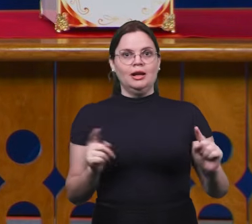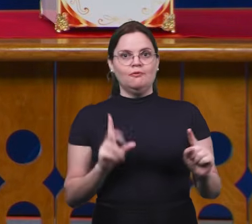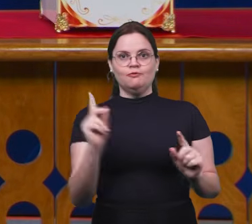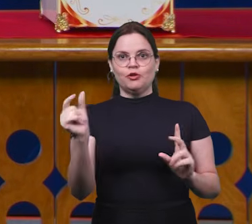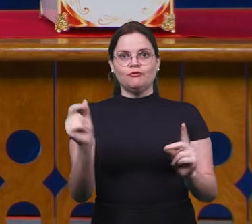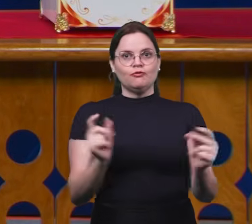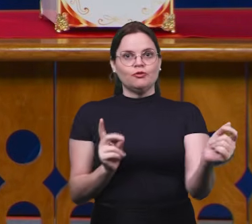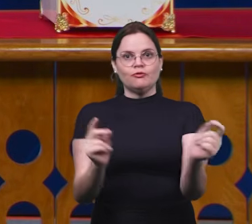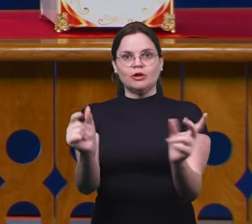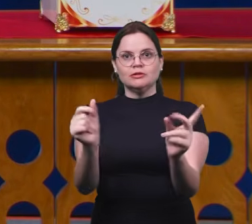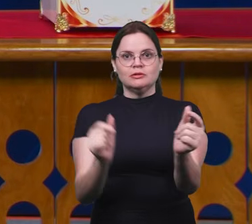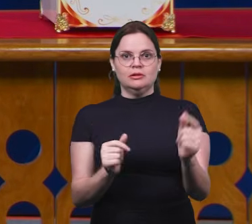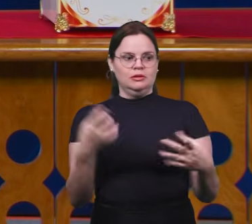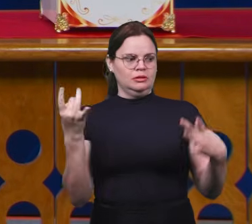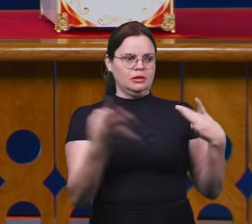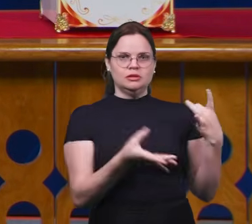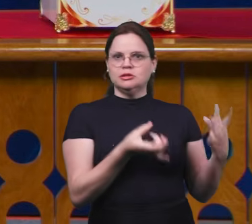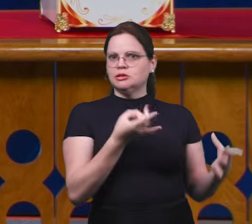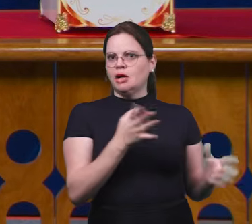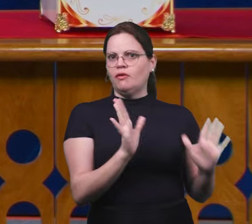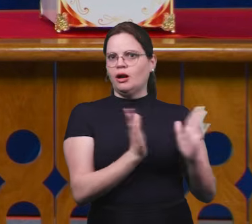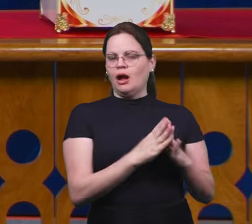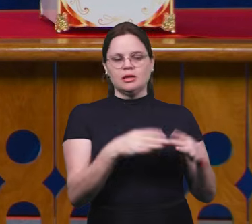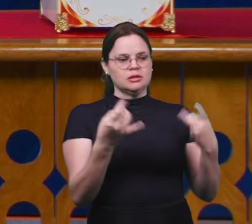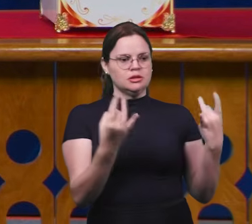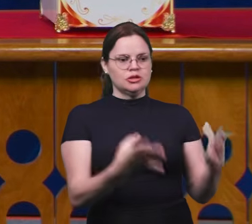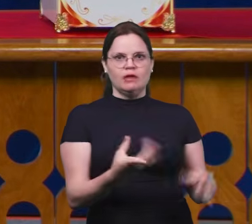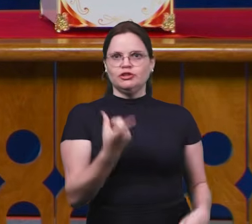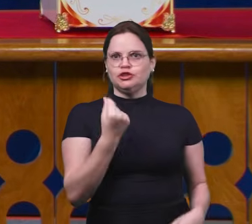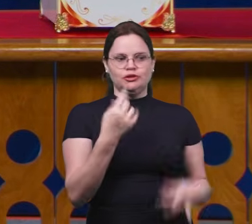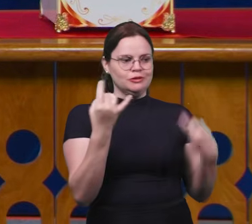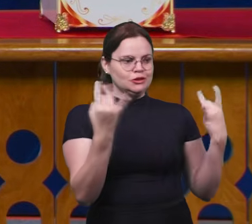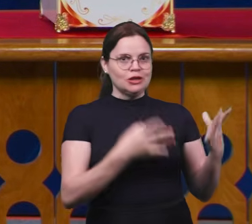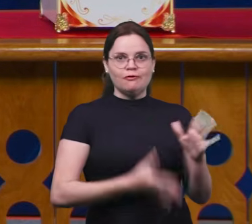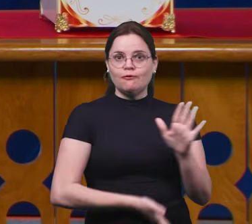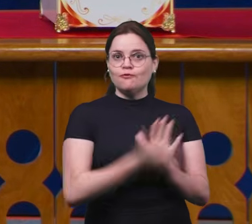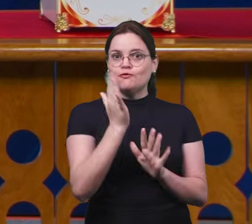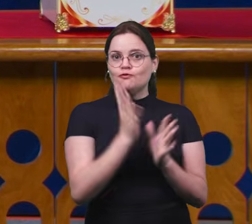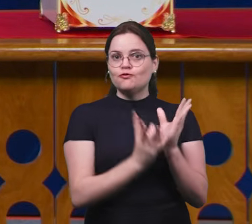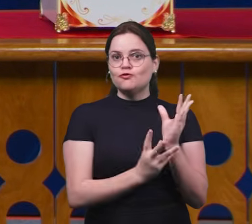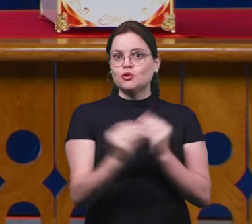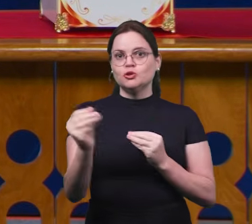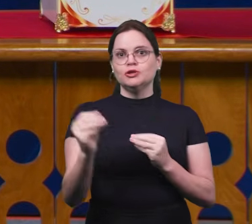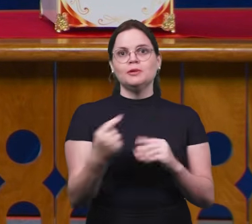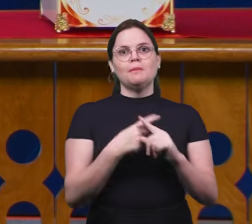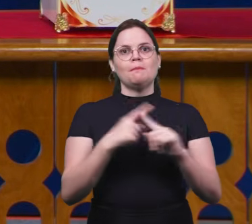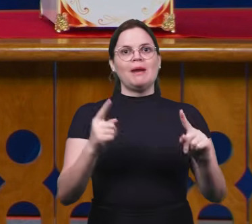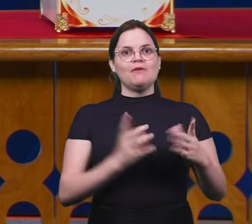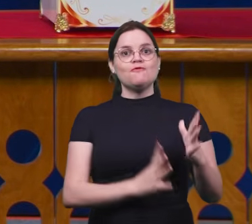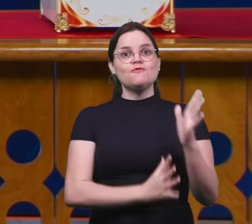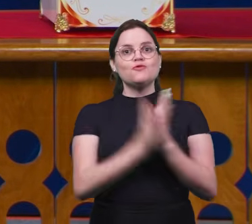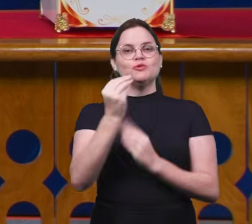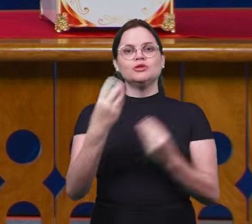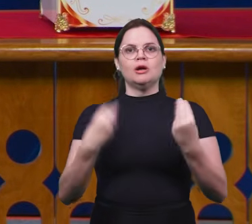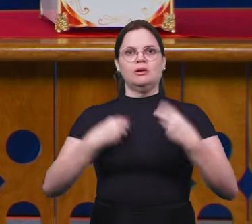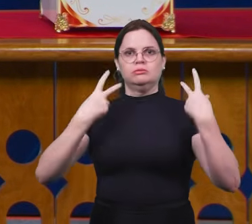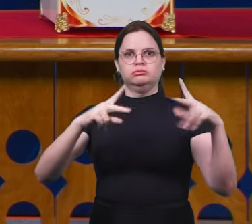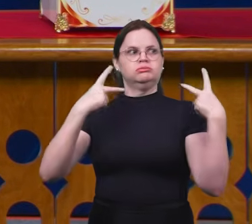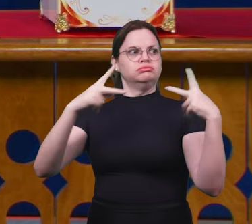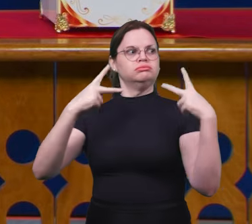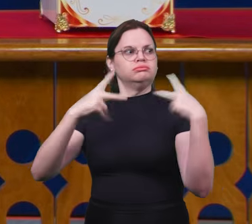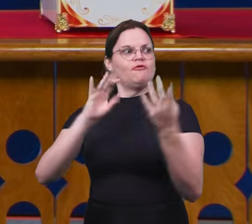não. Saíram deixando bens, deixando interesse, deixando tudo para trás. mas saíram proclamando essa